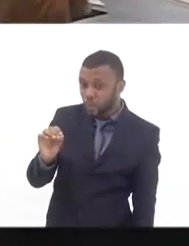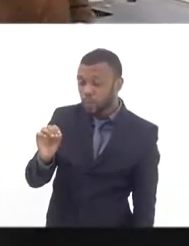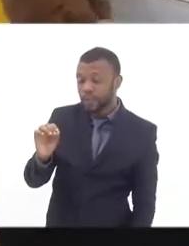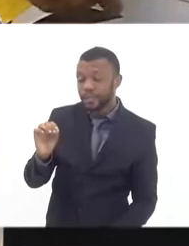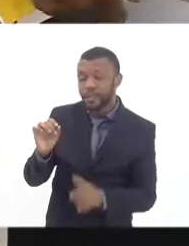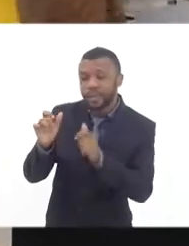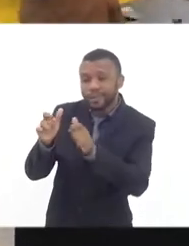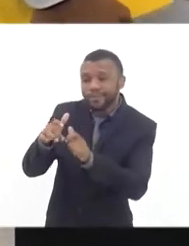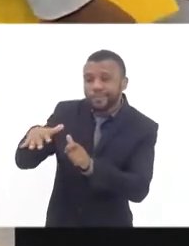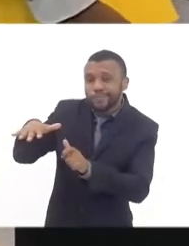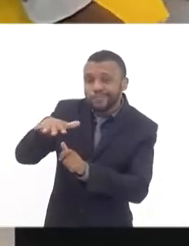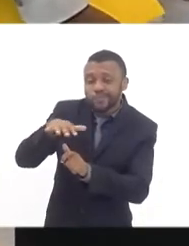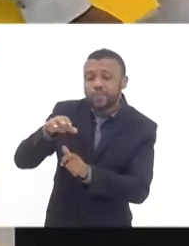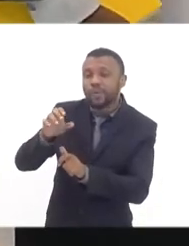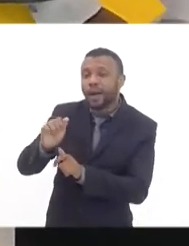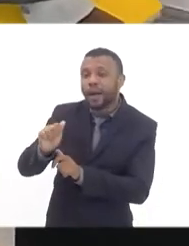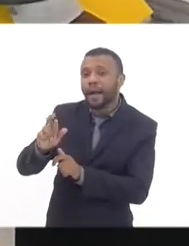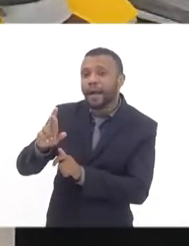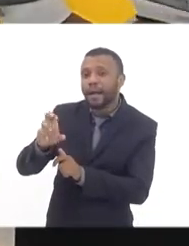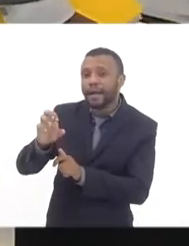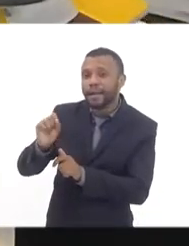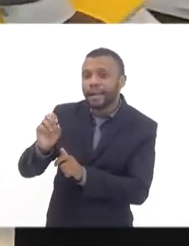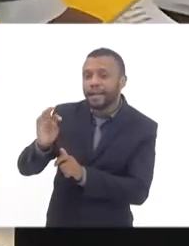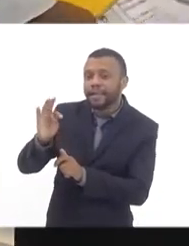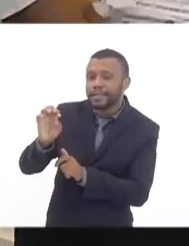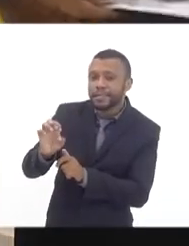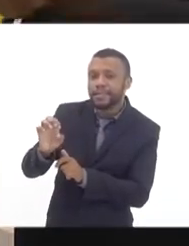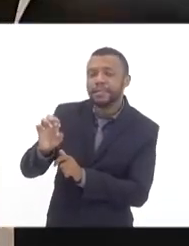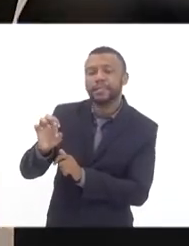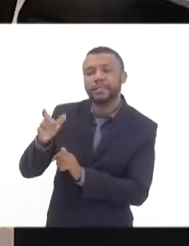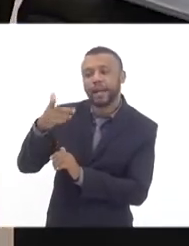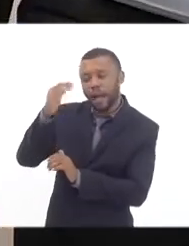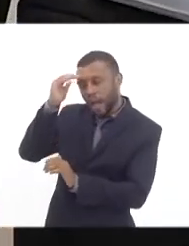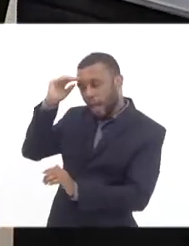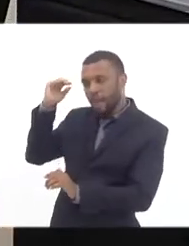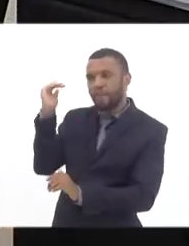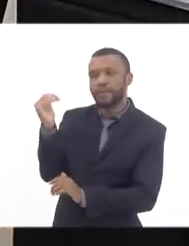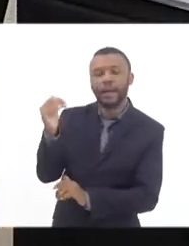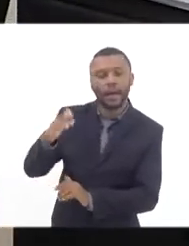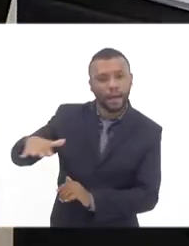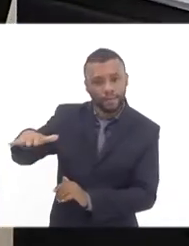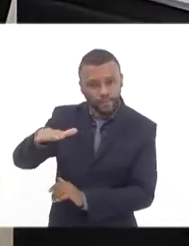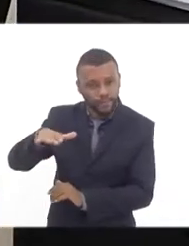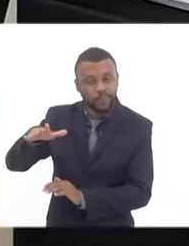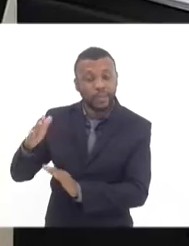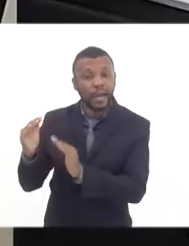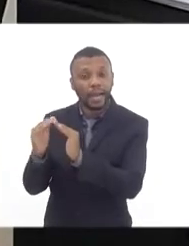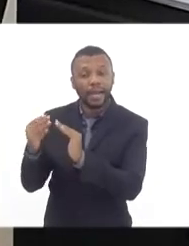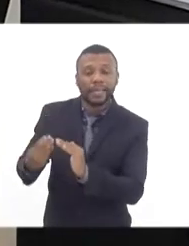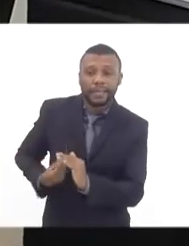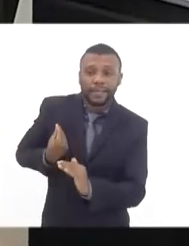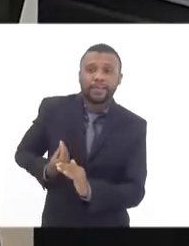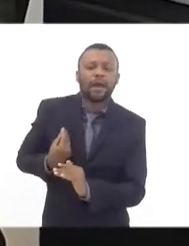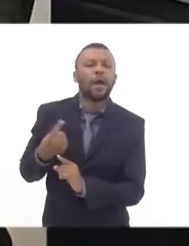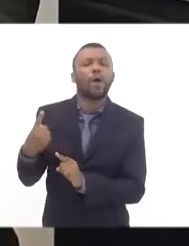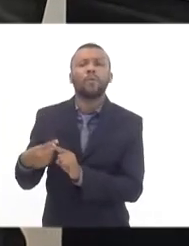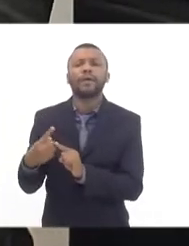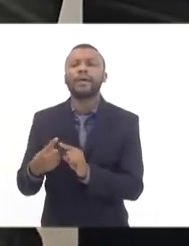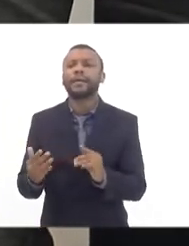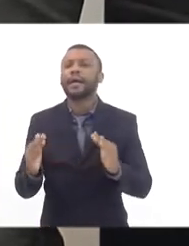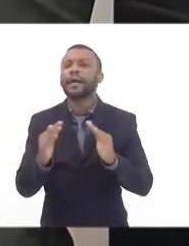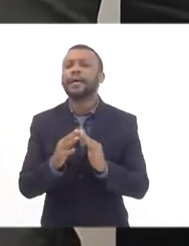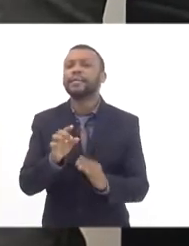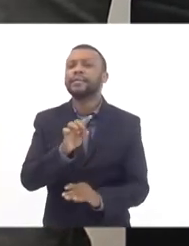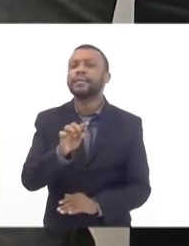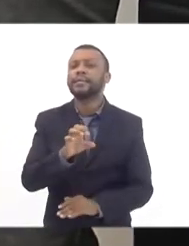ali na região do Agreste, está lá respeitado o patrimônio, a casa que ele viveu. Por que que a casa de Zélio não